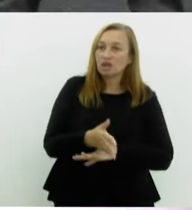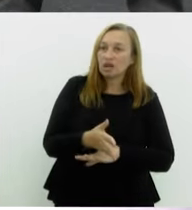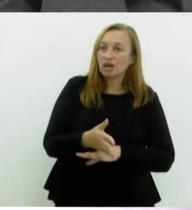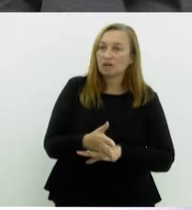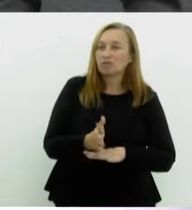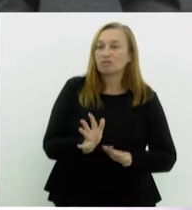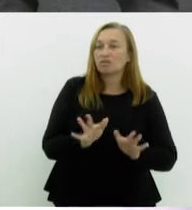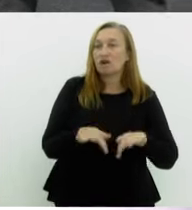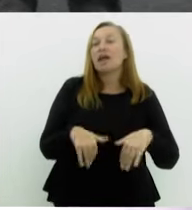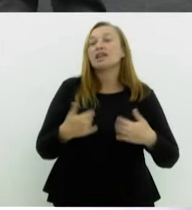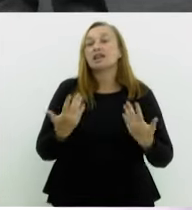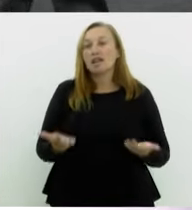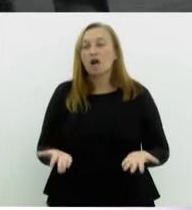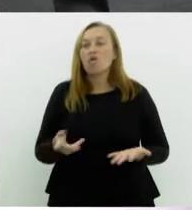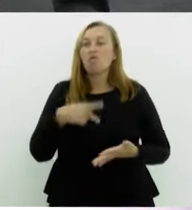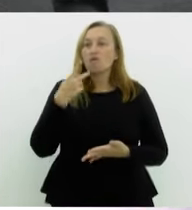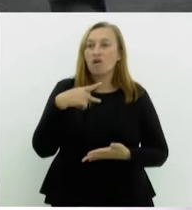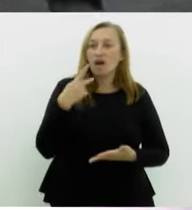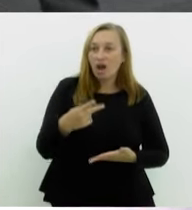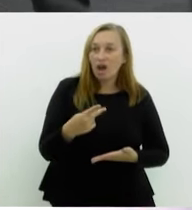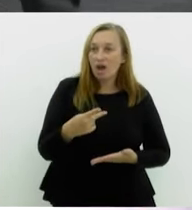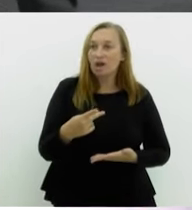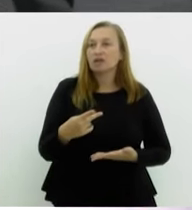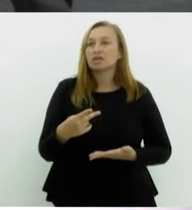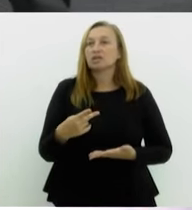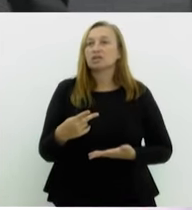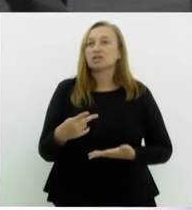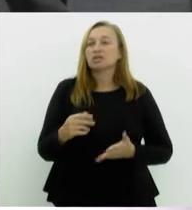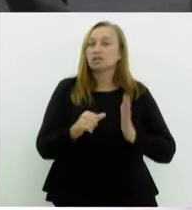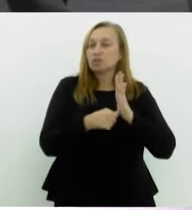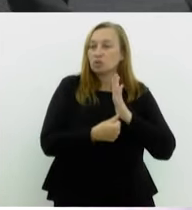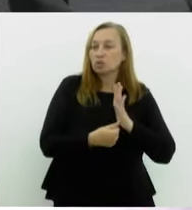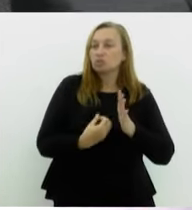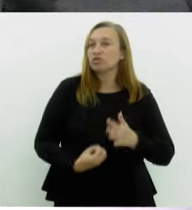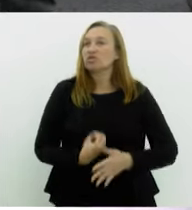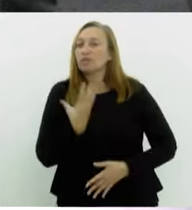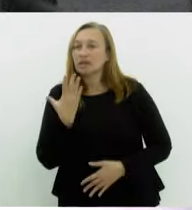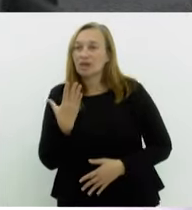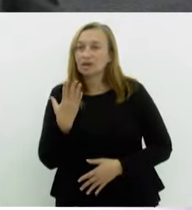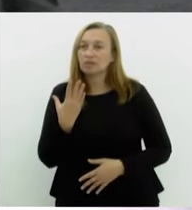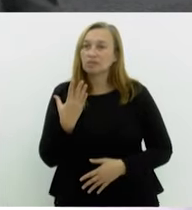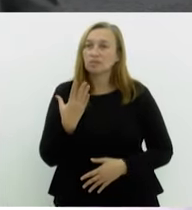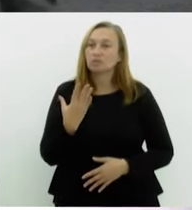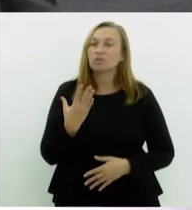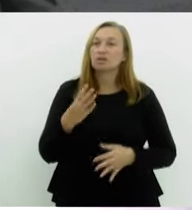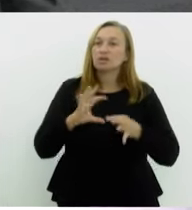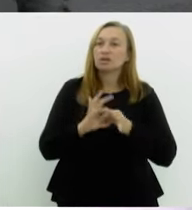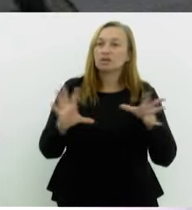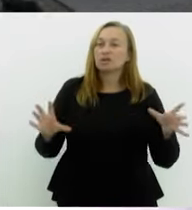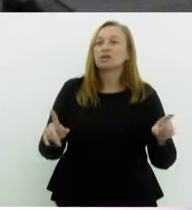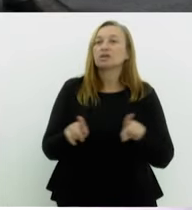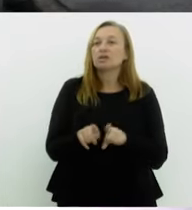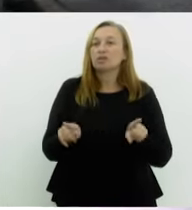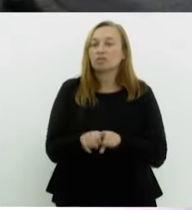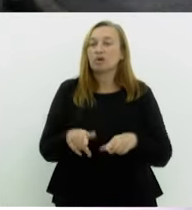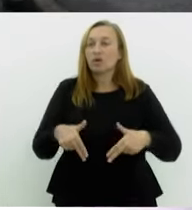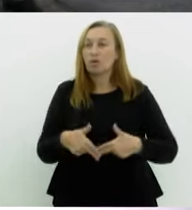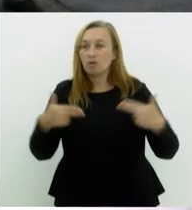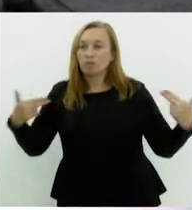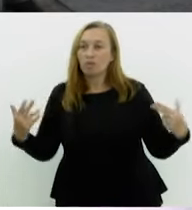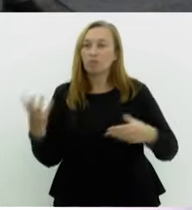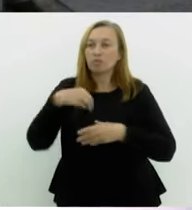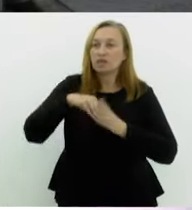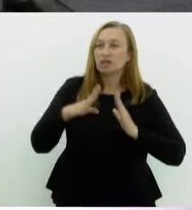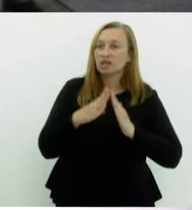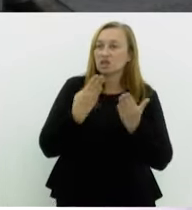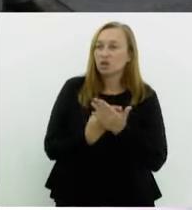rima. Então, falar sobre esses clubes de liberdades poéticas é falar também de ferramentas como o hip-hop nas escolas, que